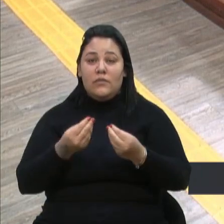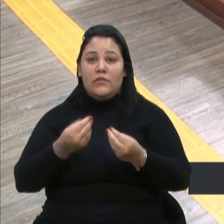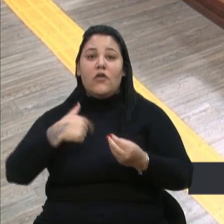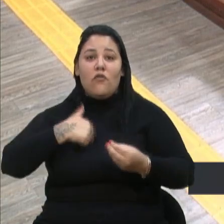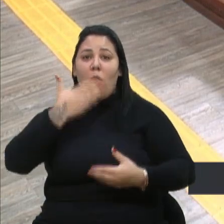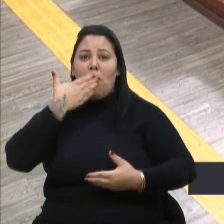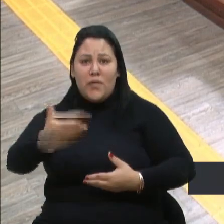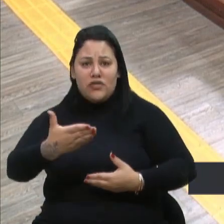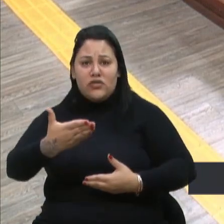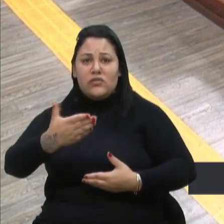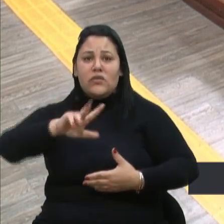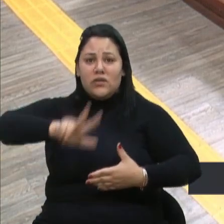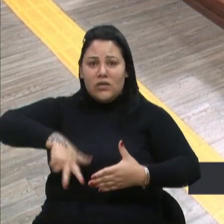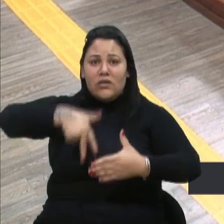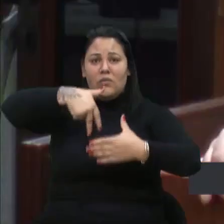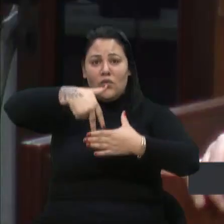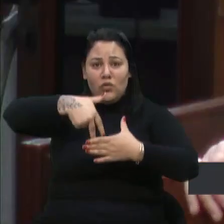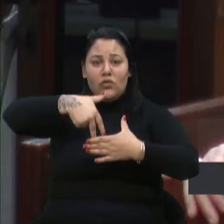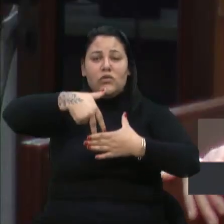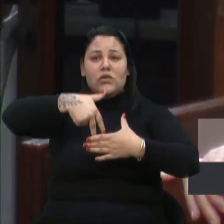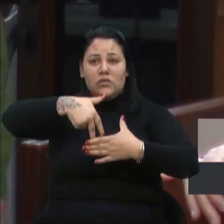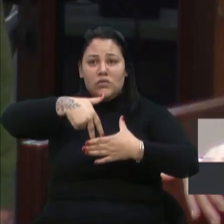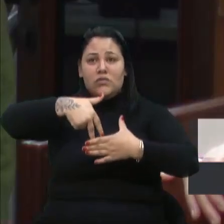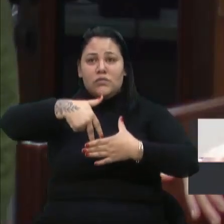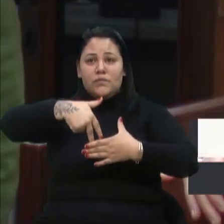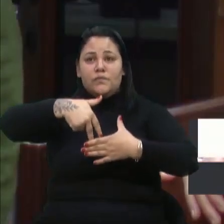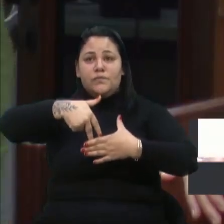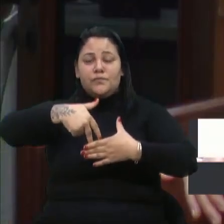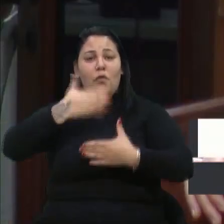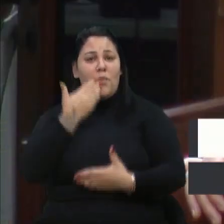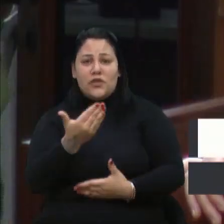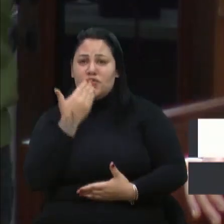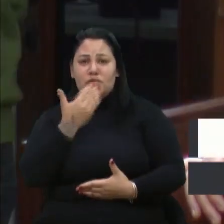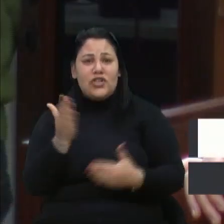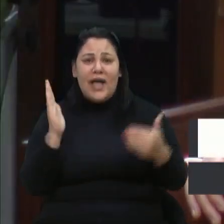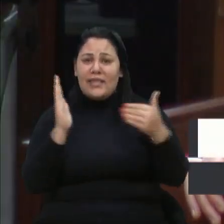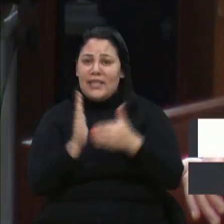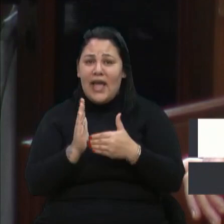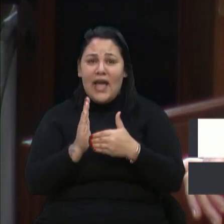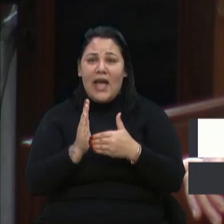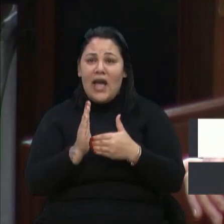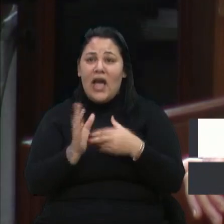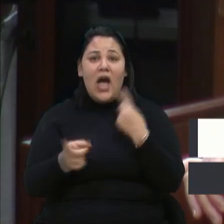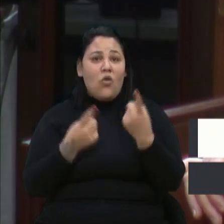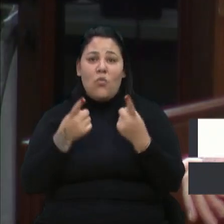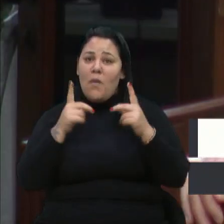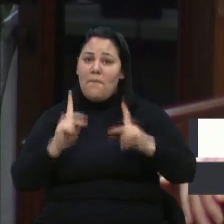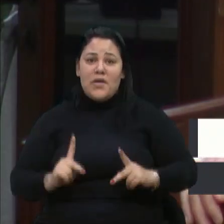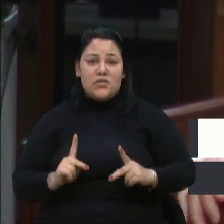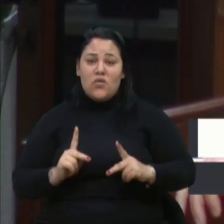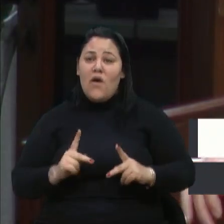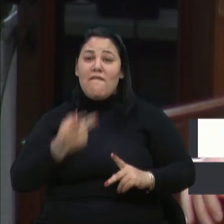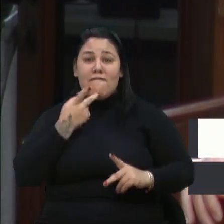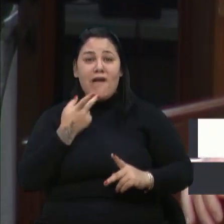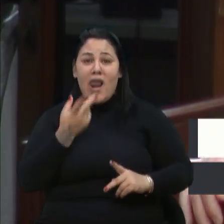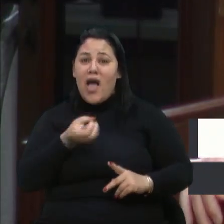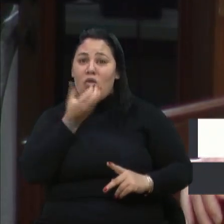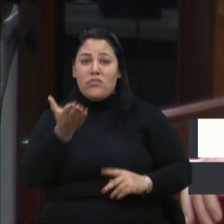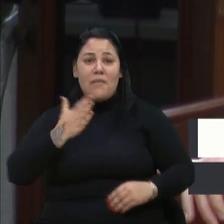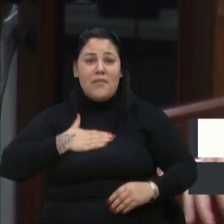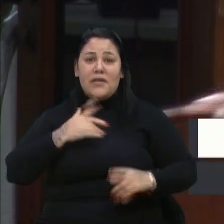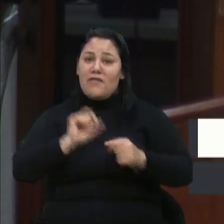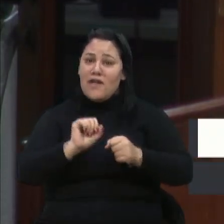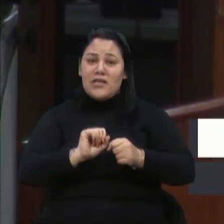tribuna e eu virei várias vezes até essa situação, alguém me esclarecer que está sendo feito um planejamento. Porque em